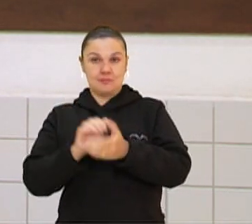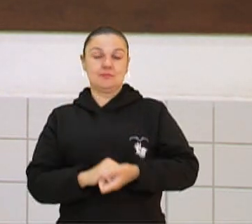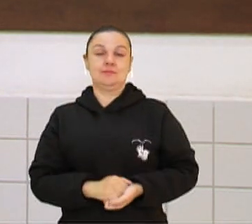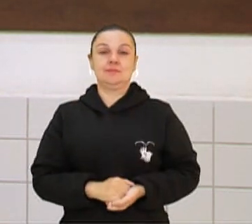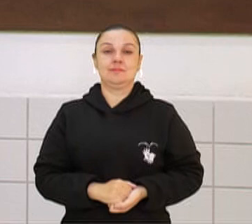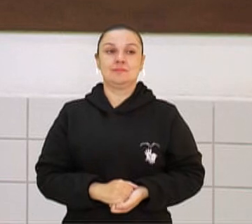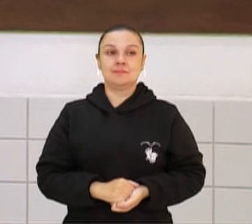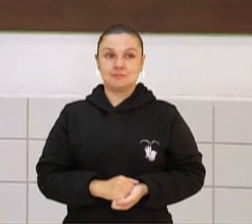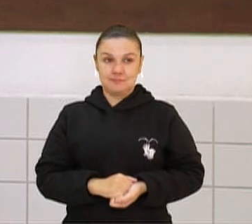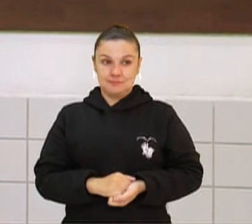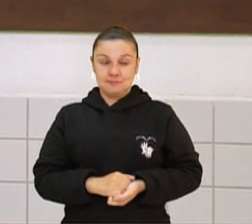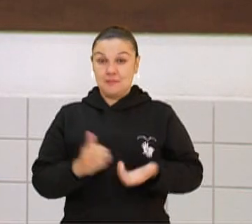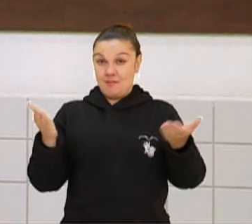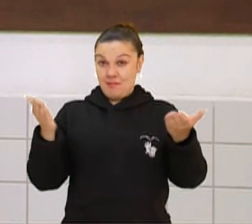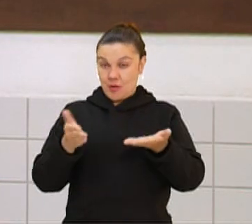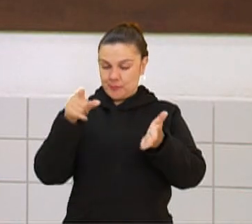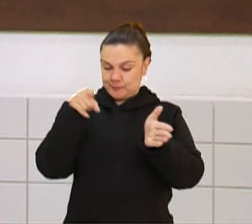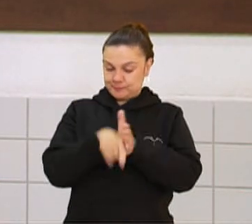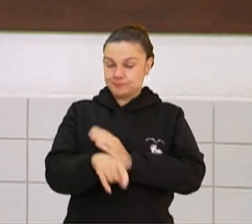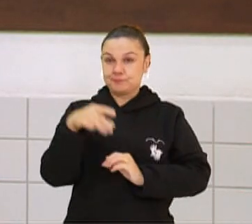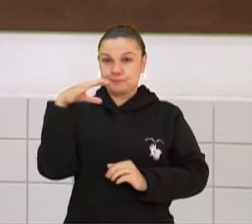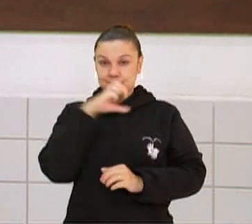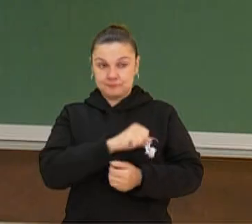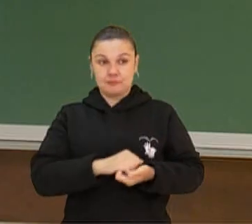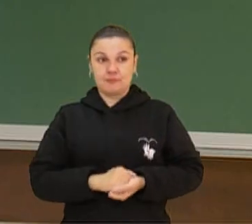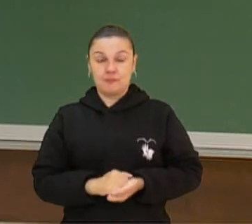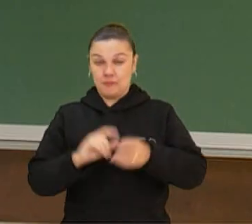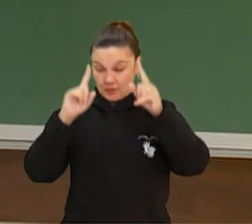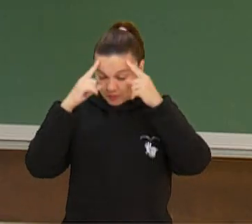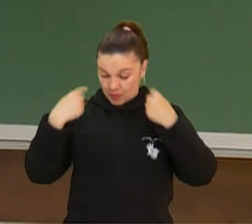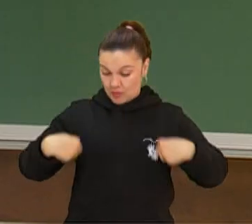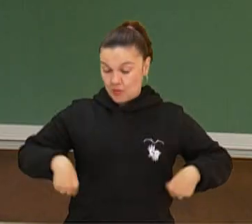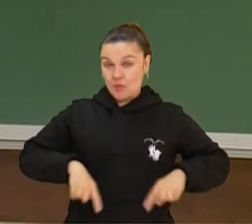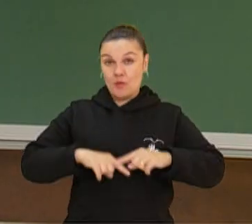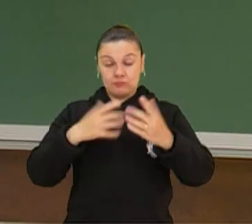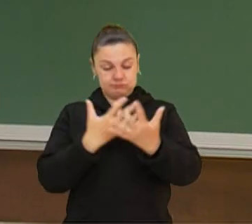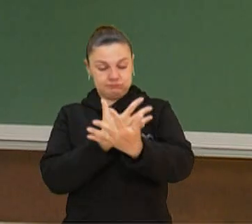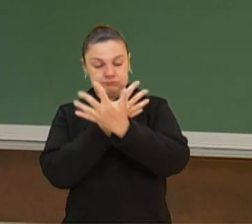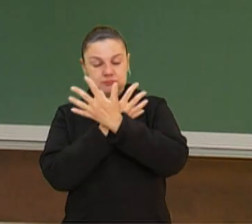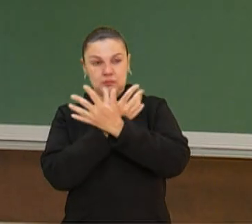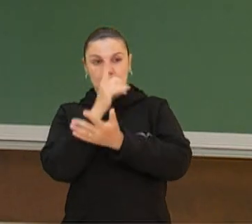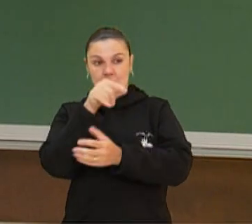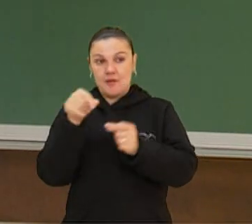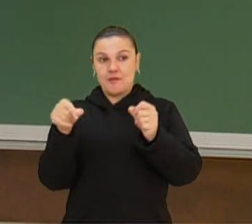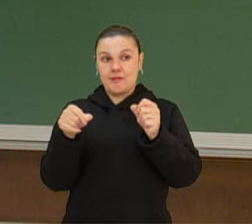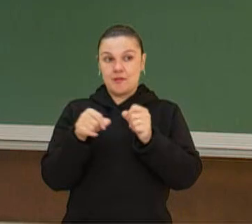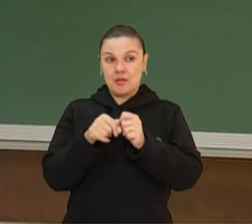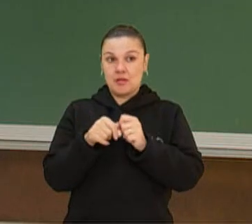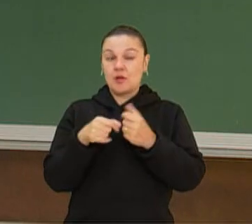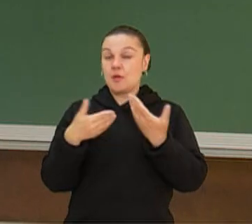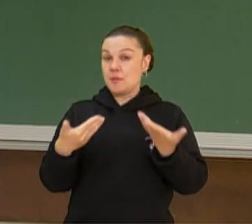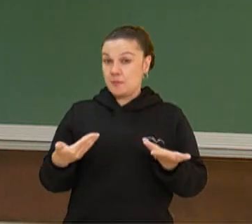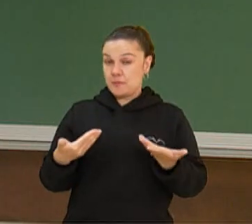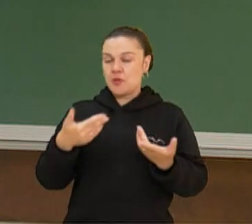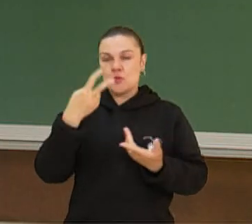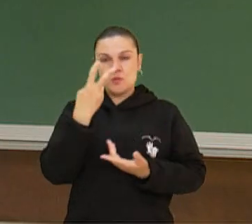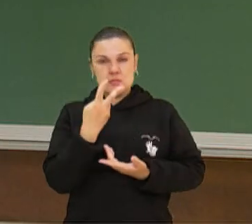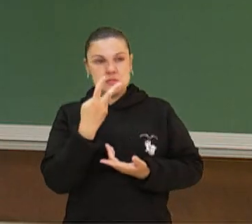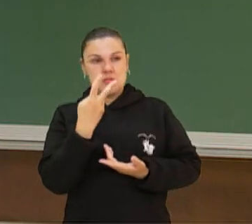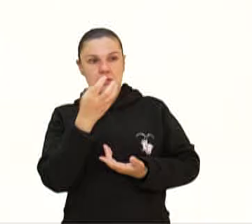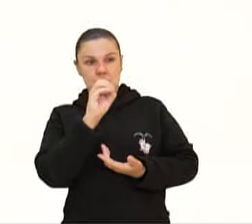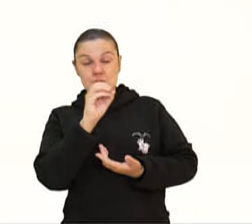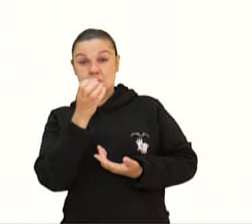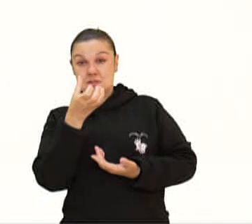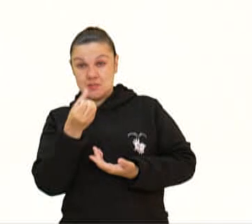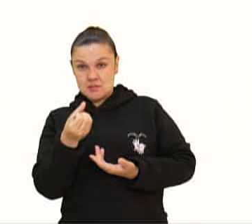lá. O esqueleto humano, no nosso quiz aqui está perguntando, é constituído por aproximadamente 206